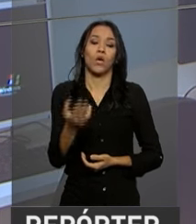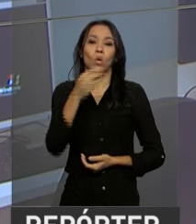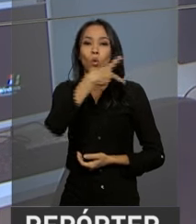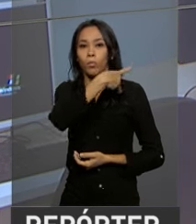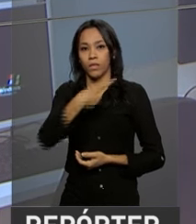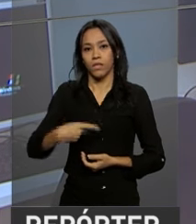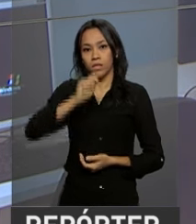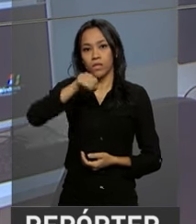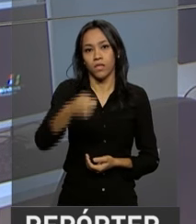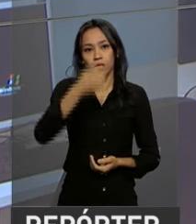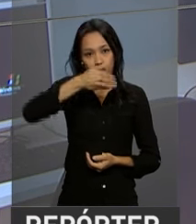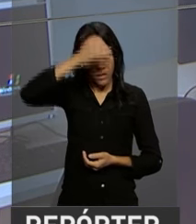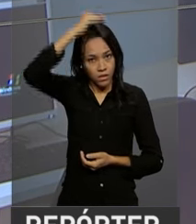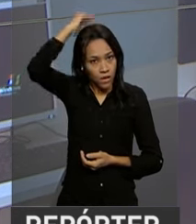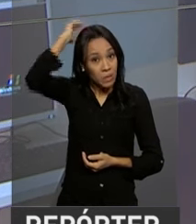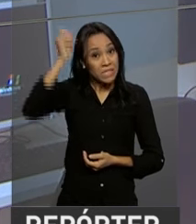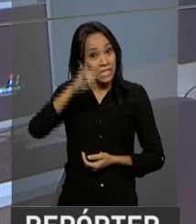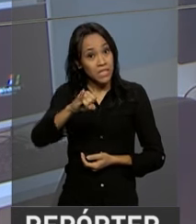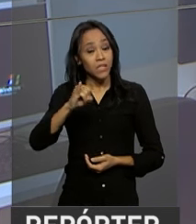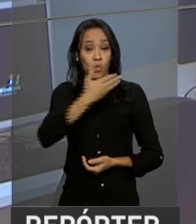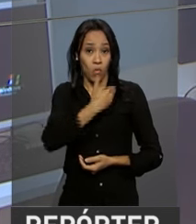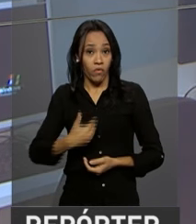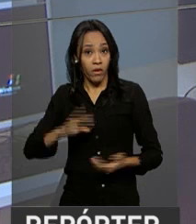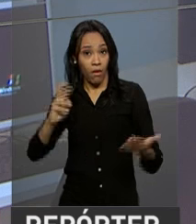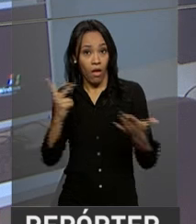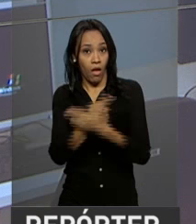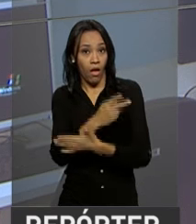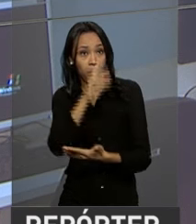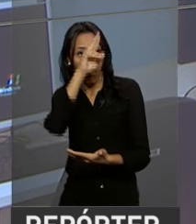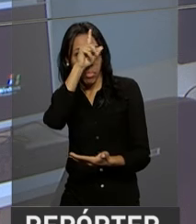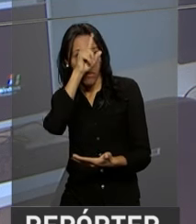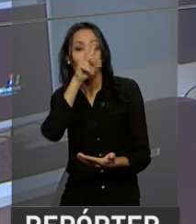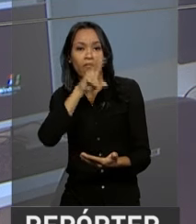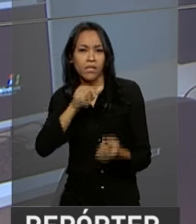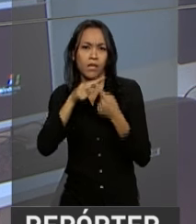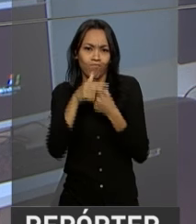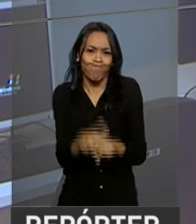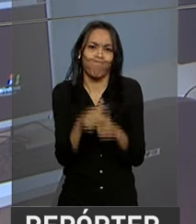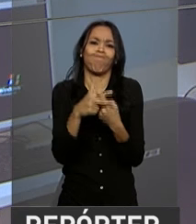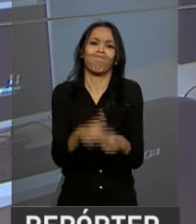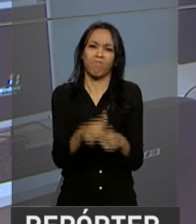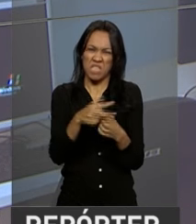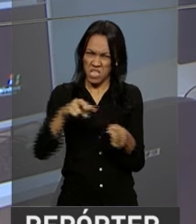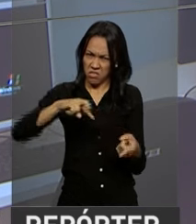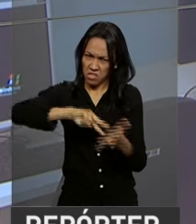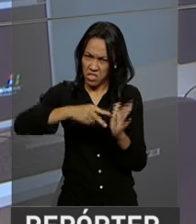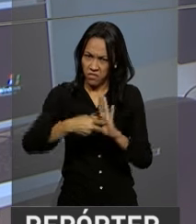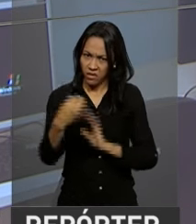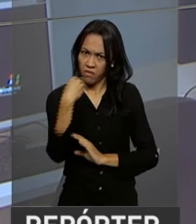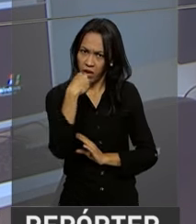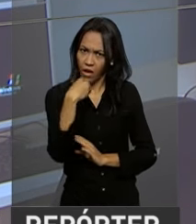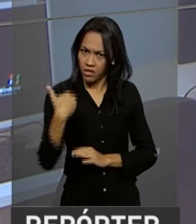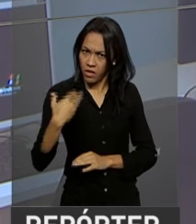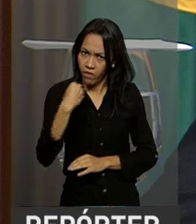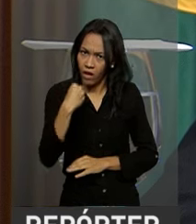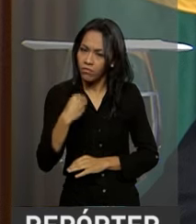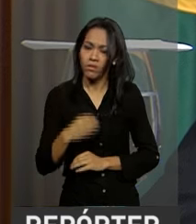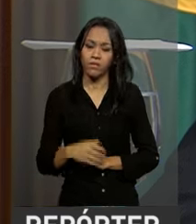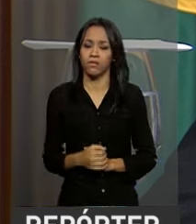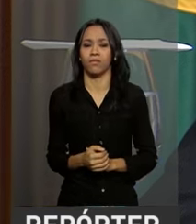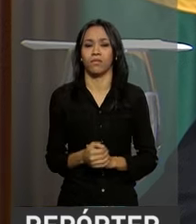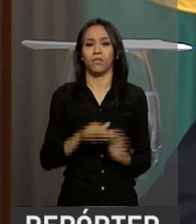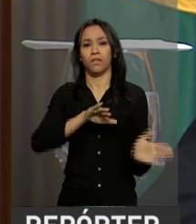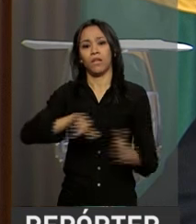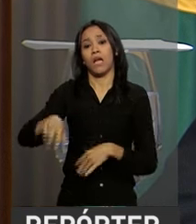disse que se o governo cometer erros, a decisão será revista. E isso não significa fraqueza. As pessoas